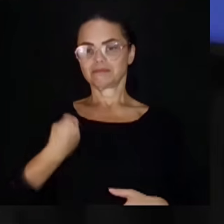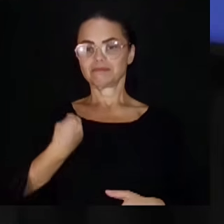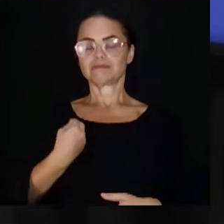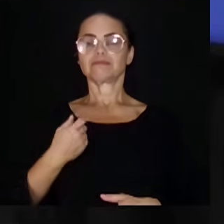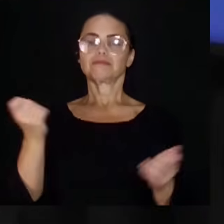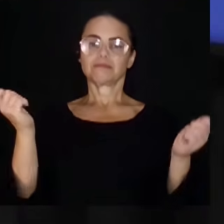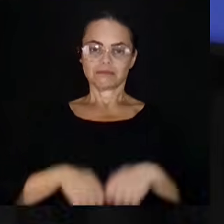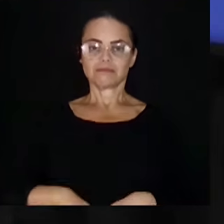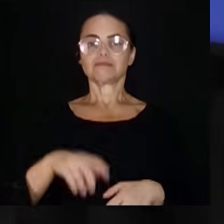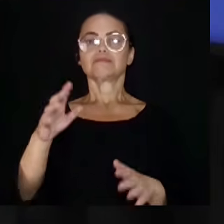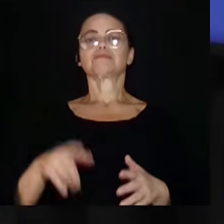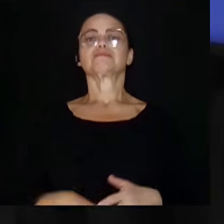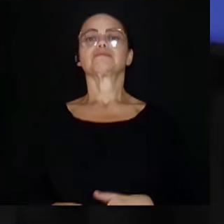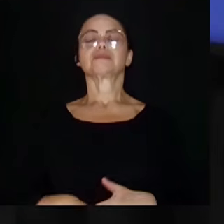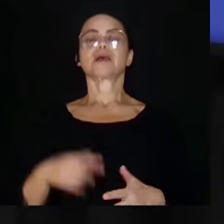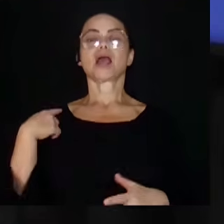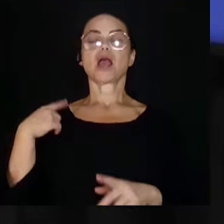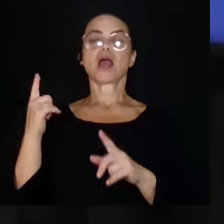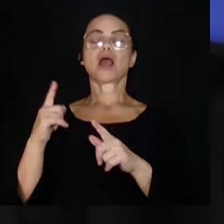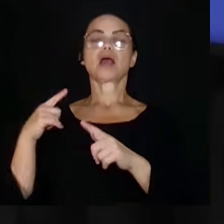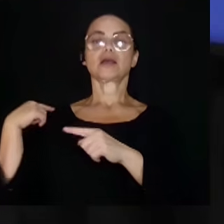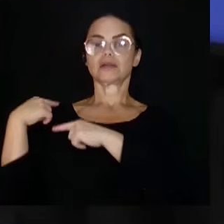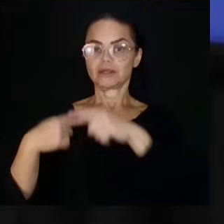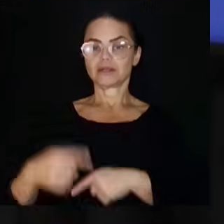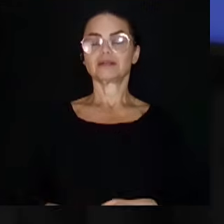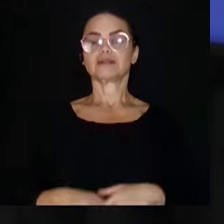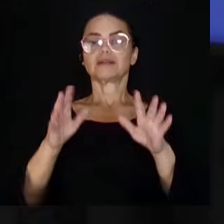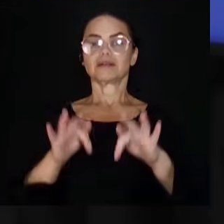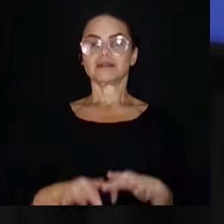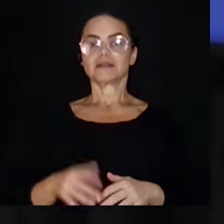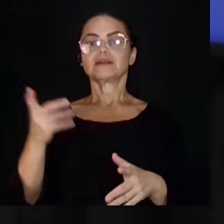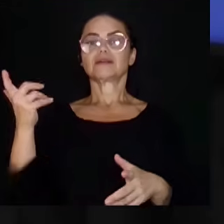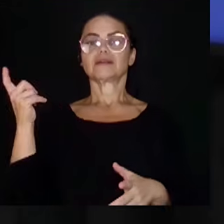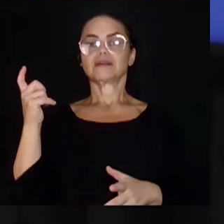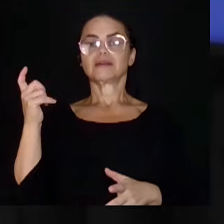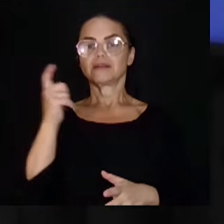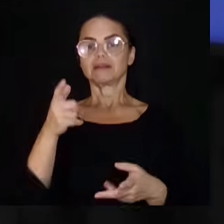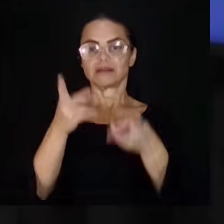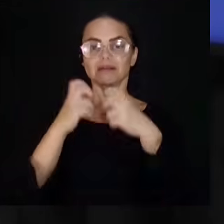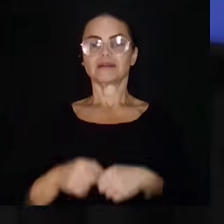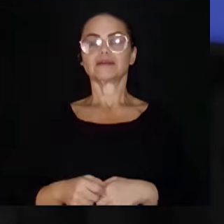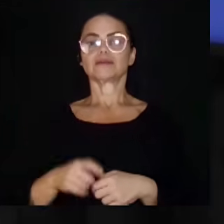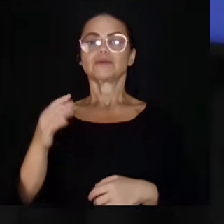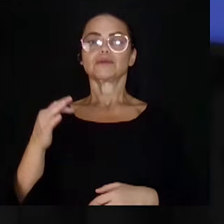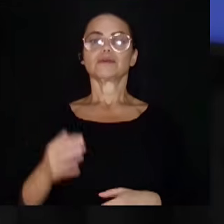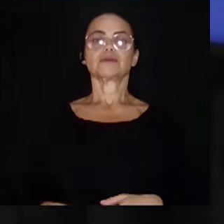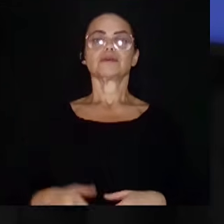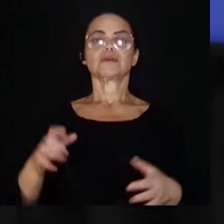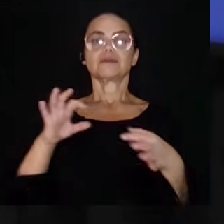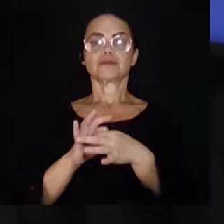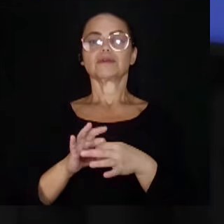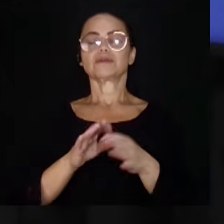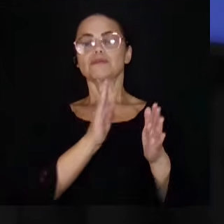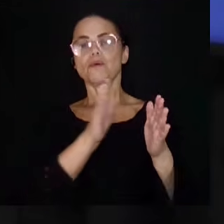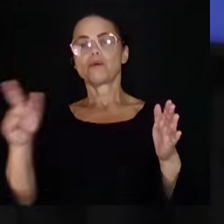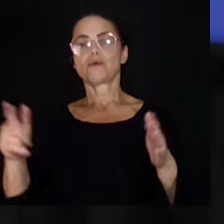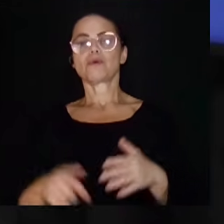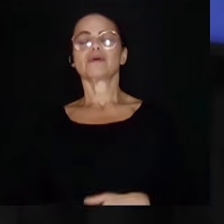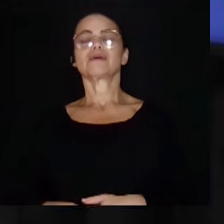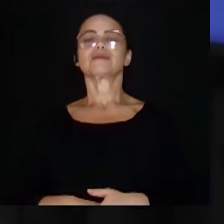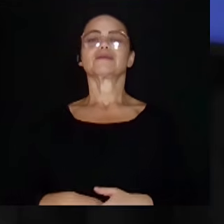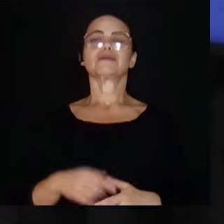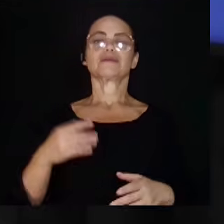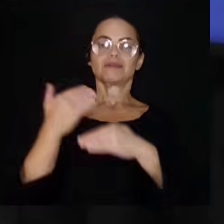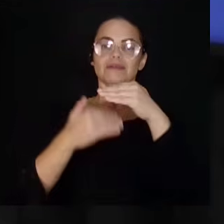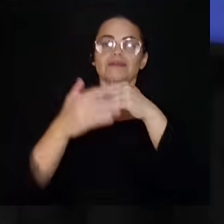legado. Encerrar essa temporada é reconhecer que algo muito maior do que um conjunto de episódios foi construído. Nós construímos